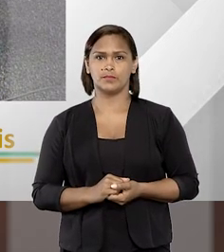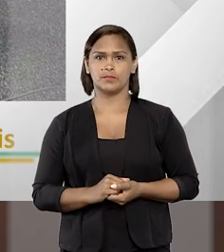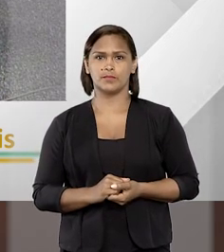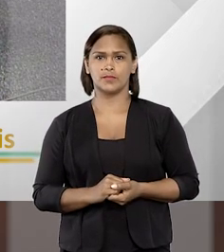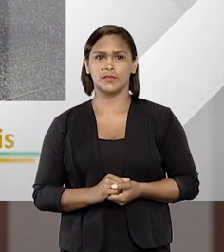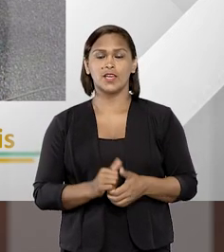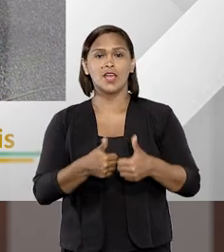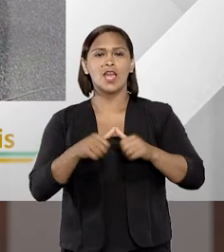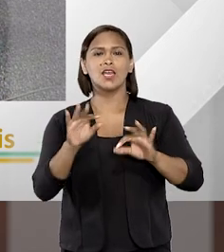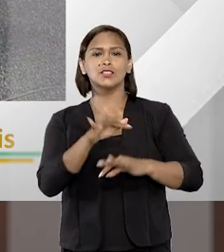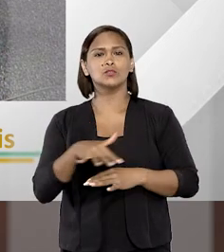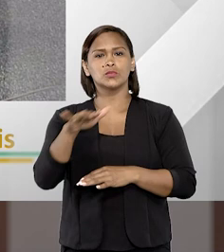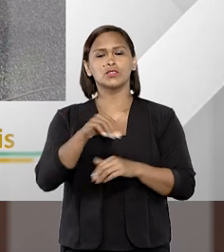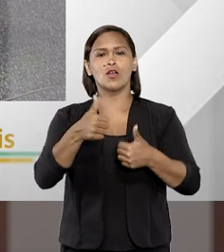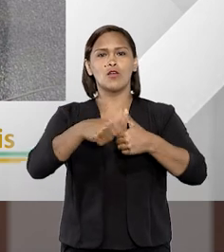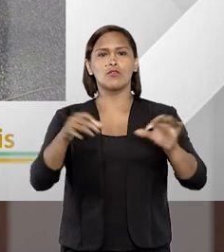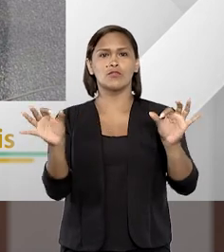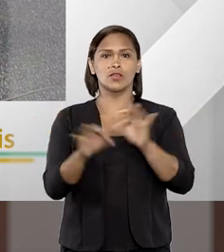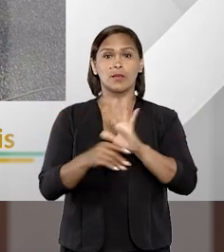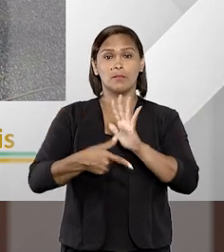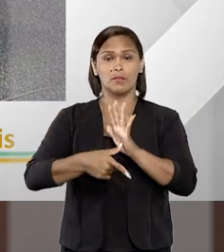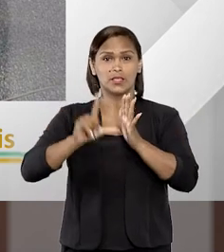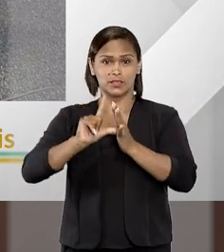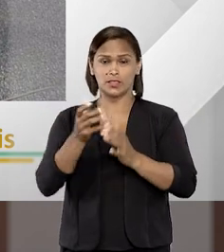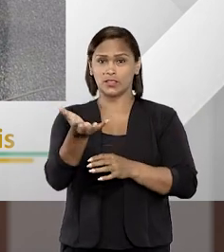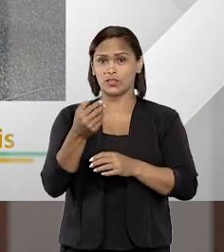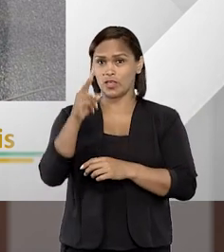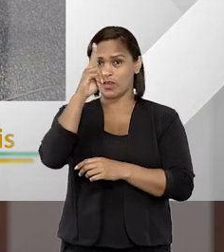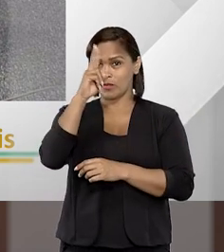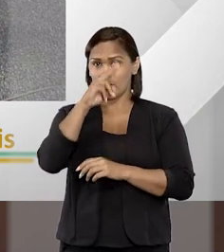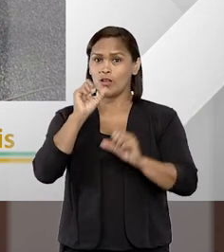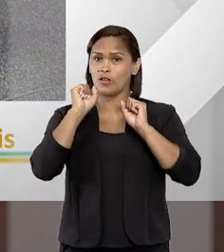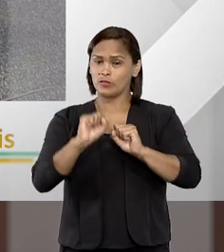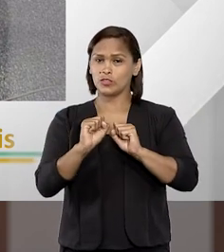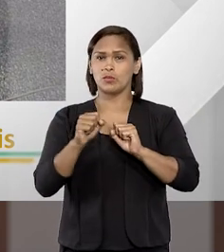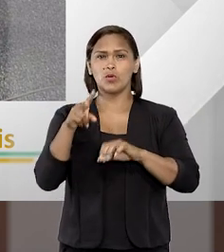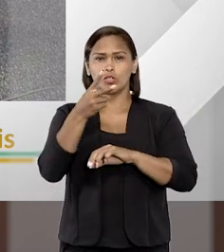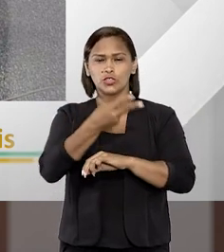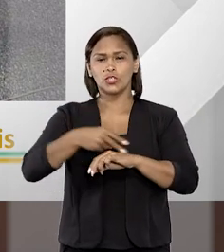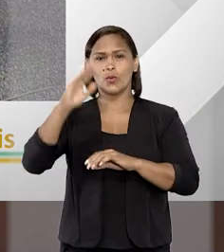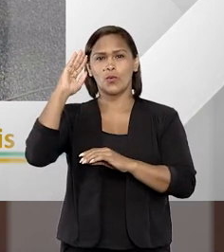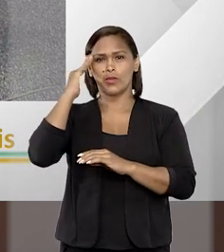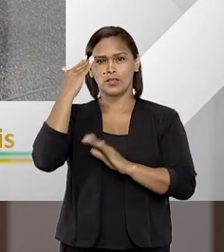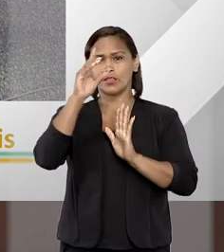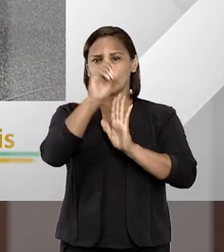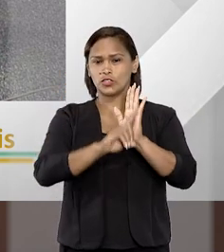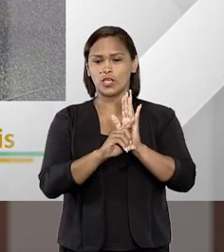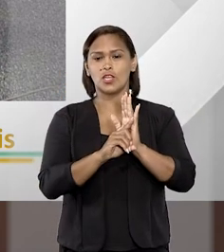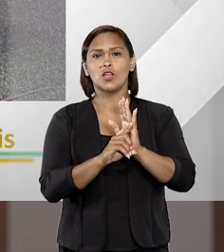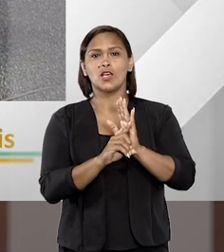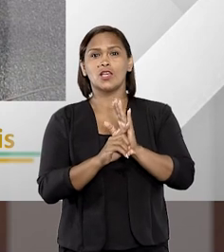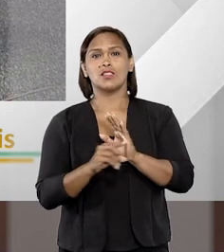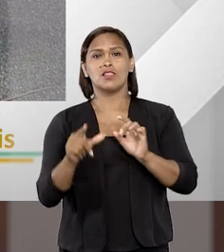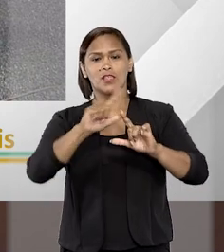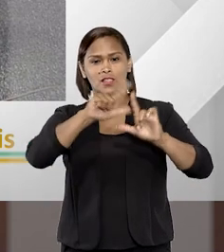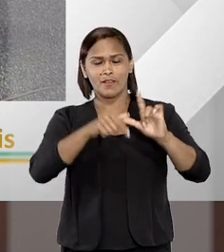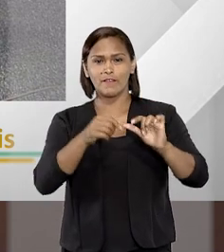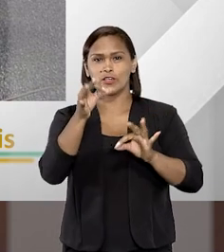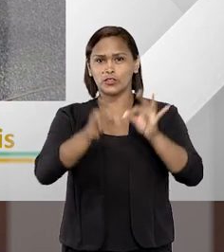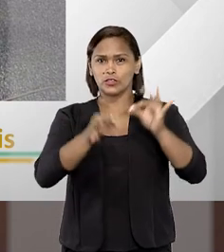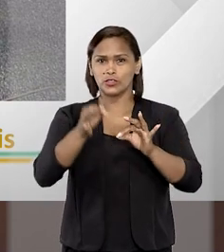aí os pessoal a gente fica por aqui mas antes eu quero lembrar que você pode conferir o entender direito na programação da TV Justiça